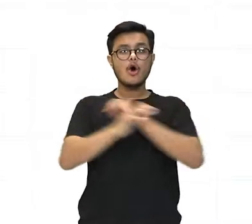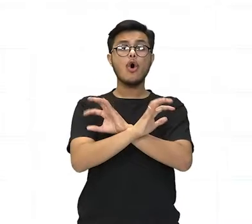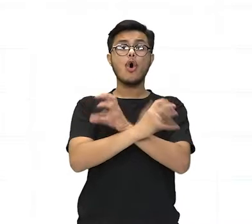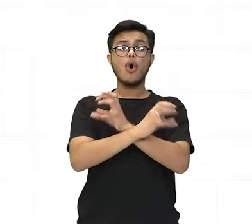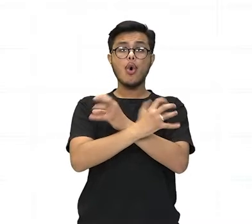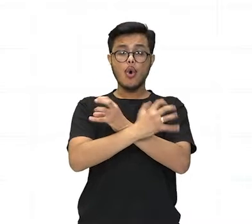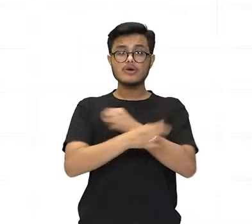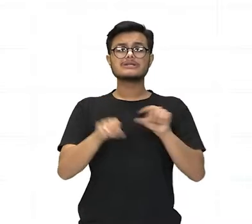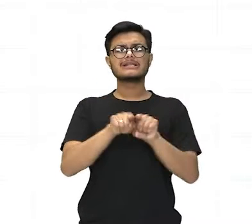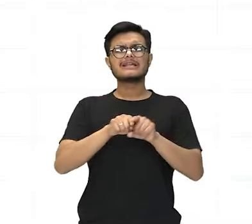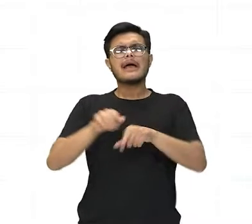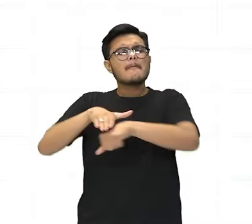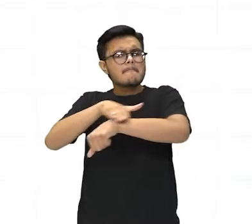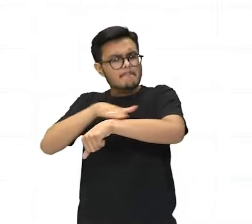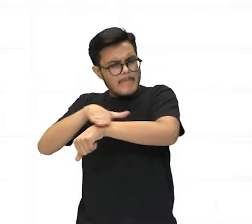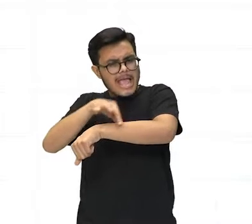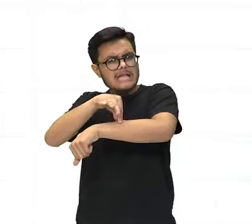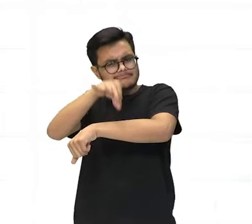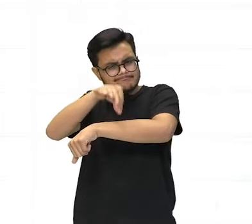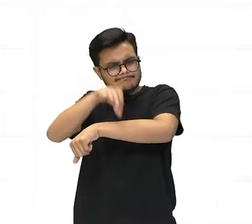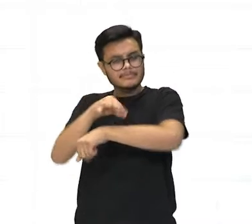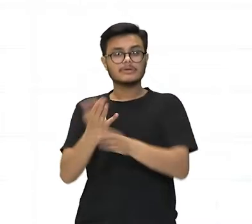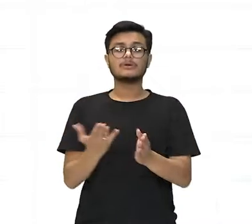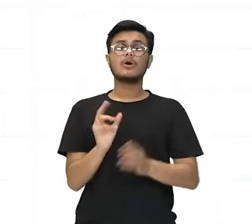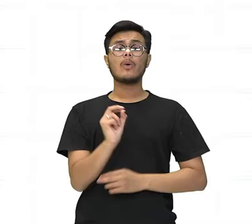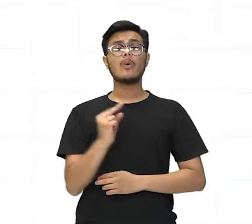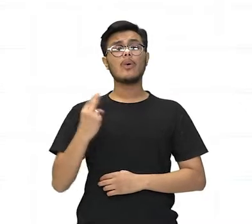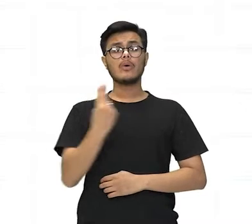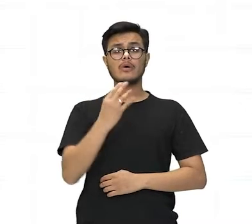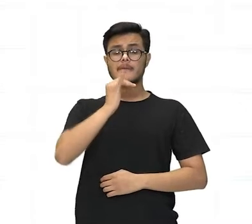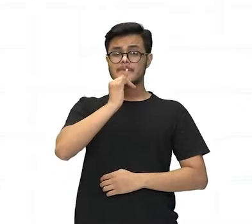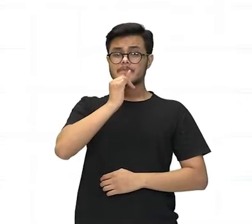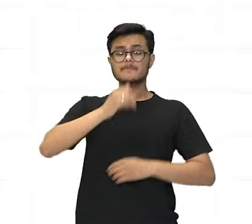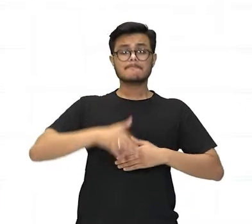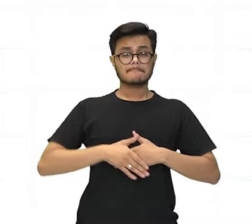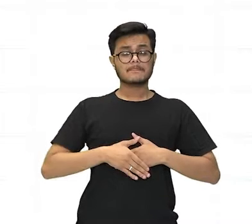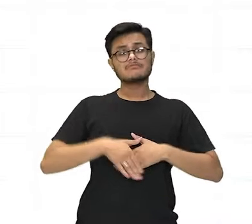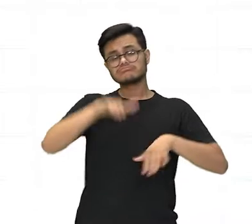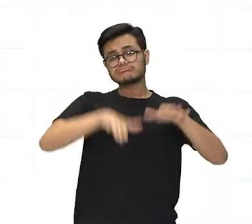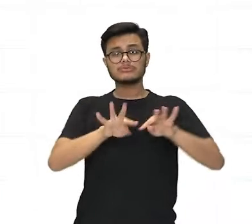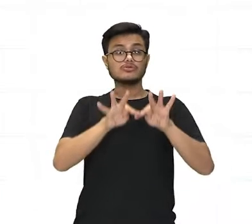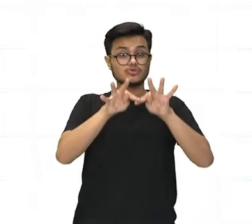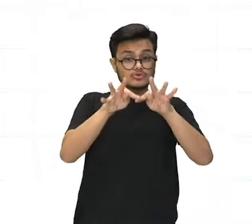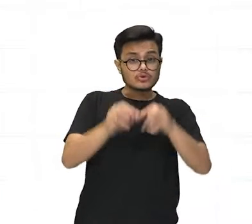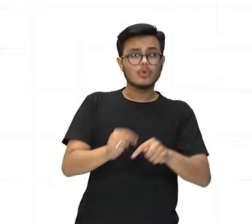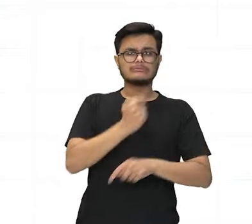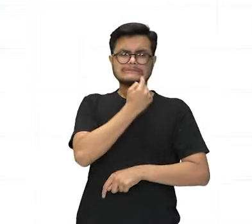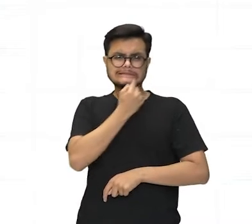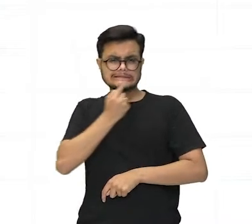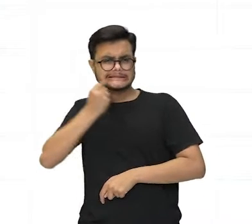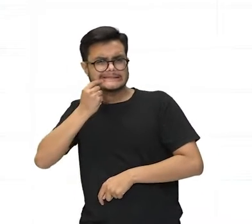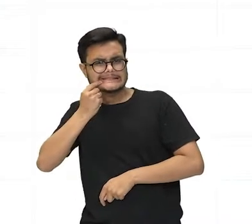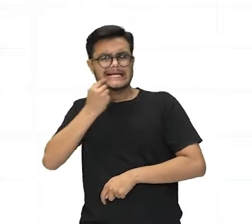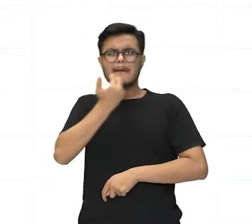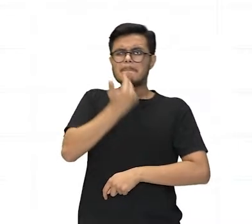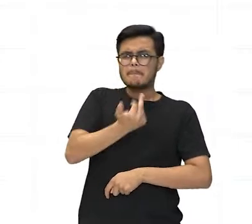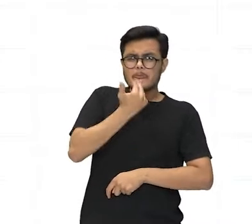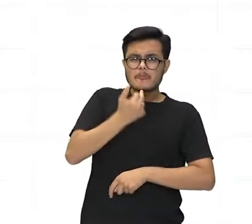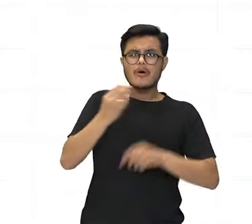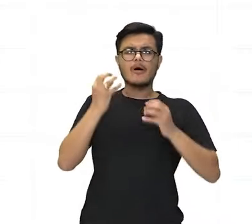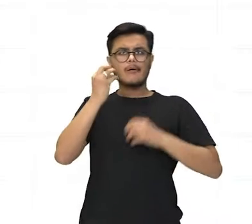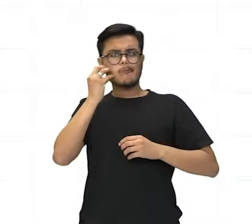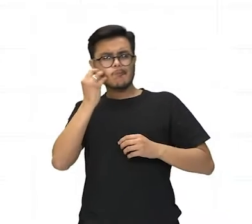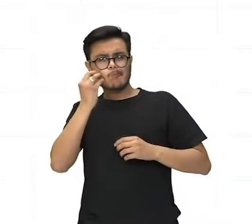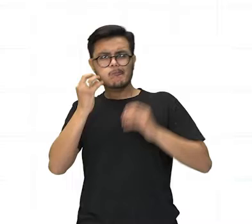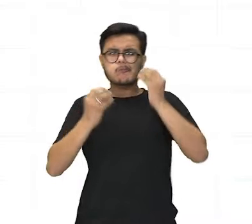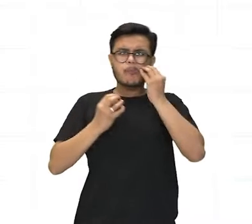os tecidos gengivais e ou os tecidos moles, como lábios, língua e bochechas. Nós